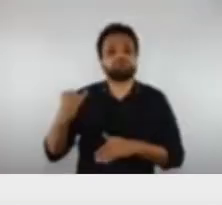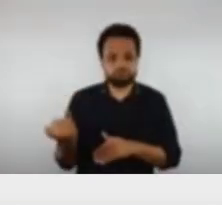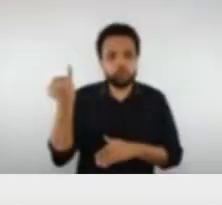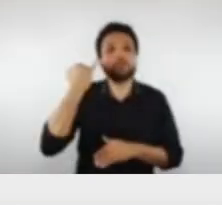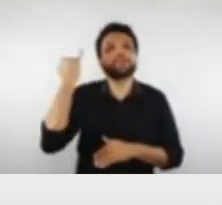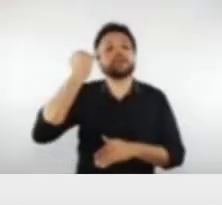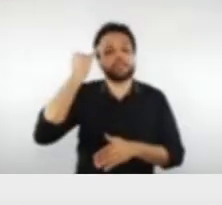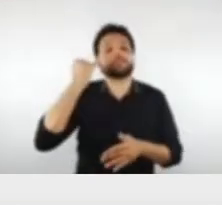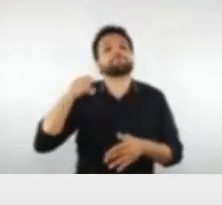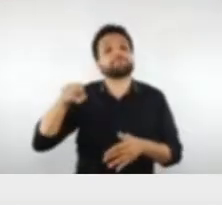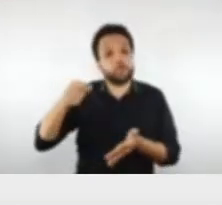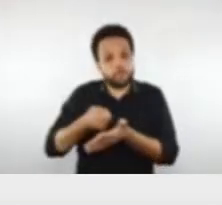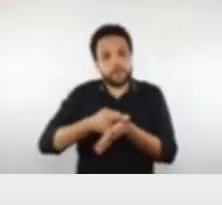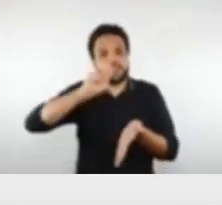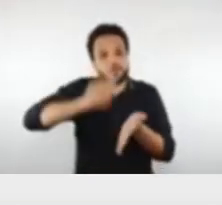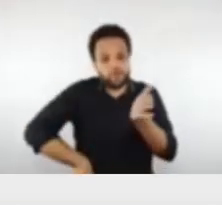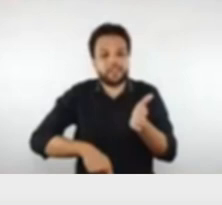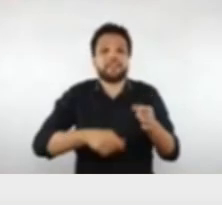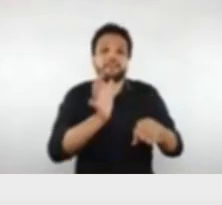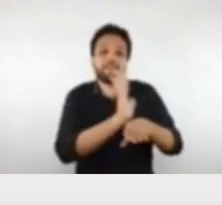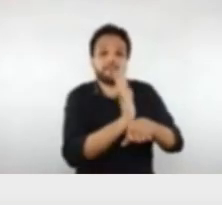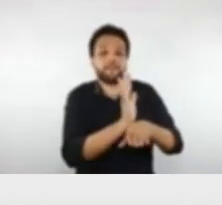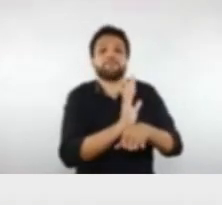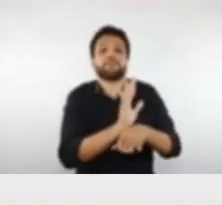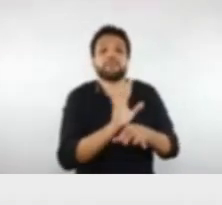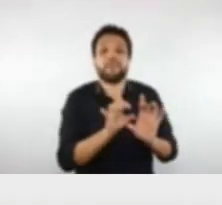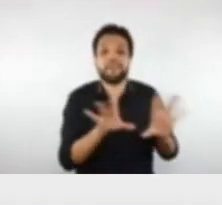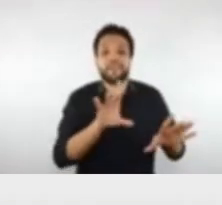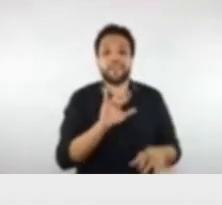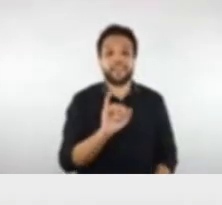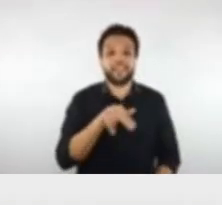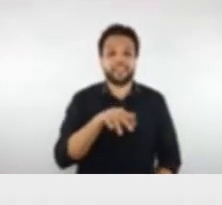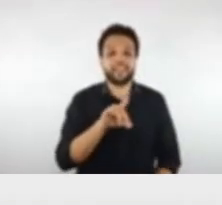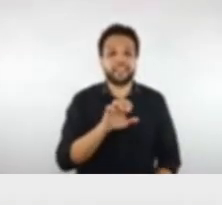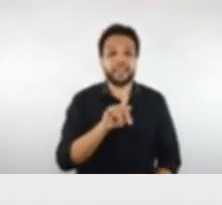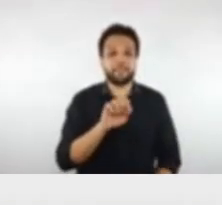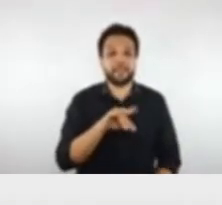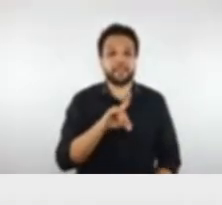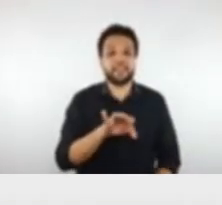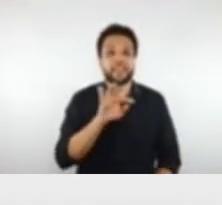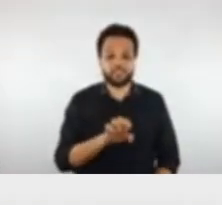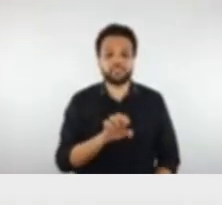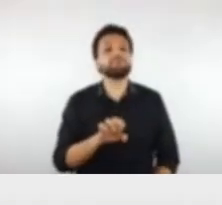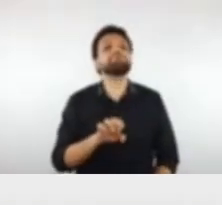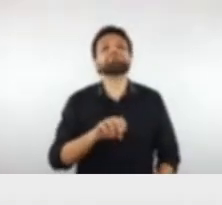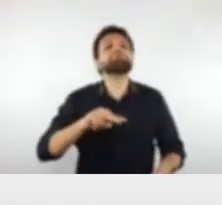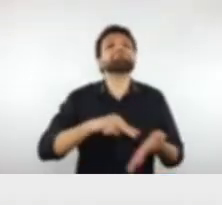os independentes e, dessa forma, você amplia, né, as vozes e você